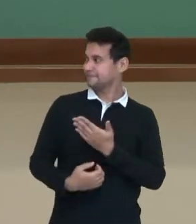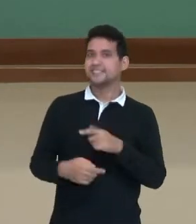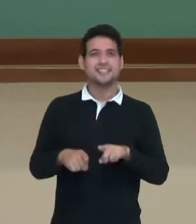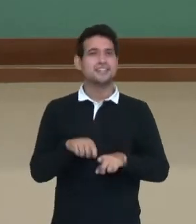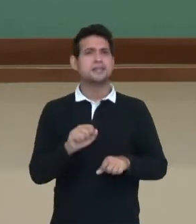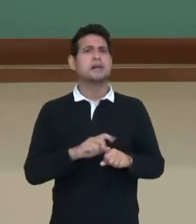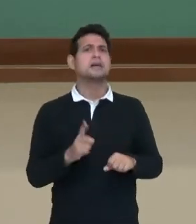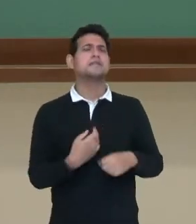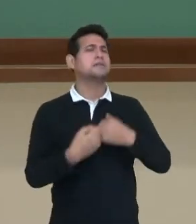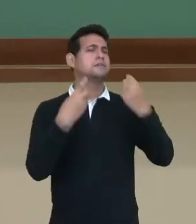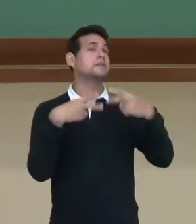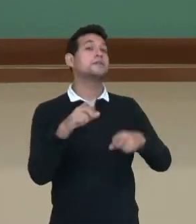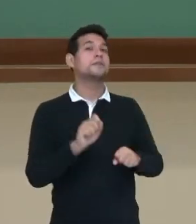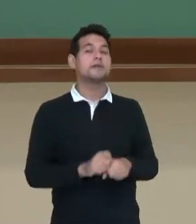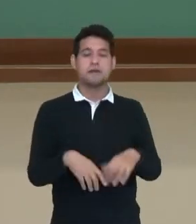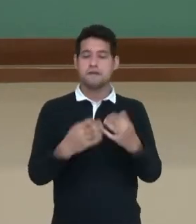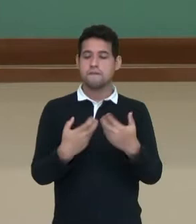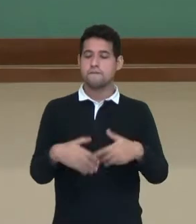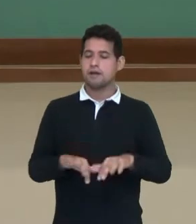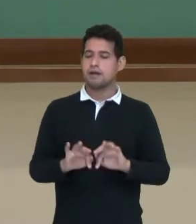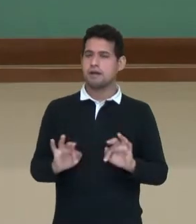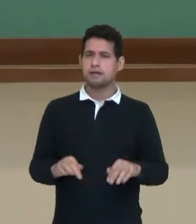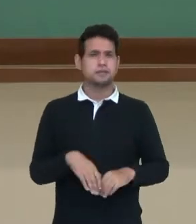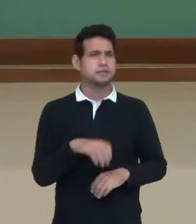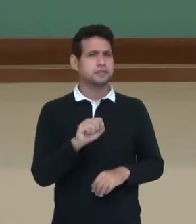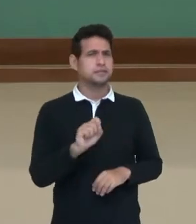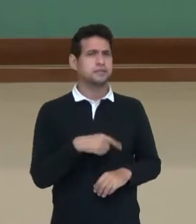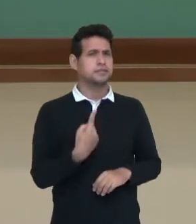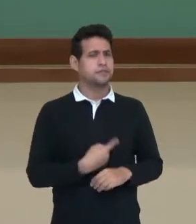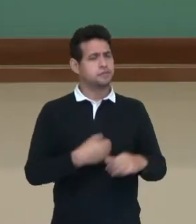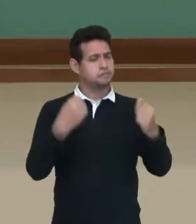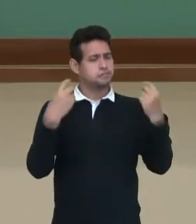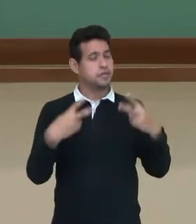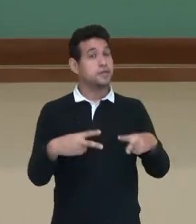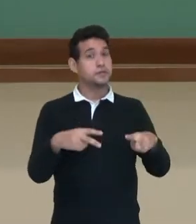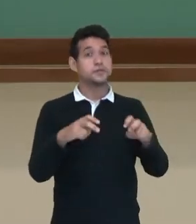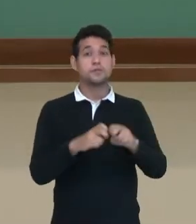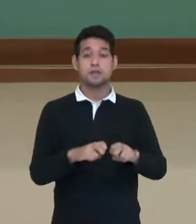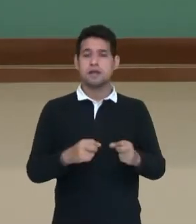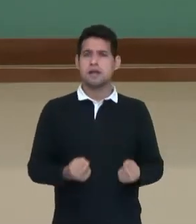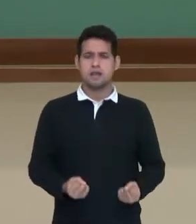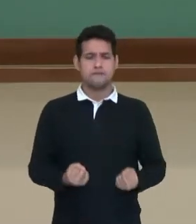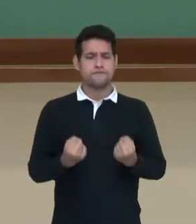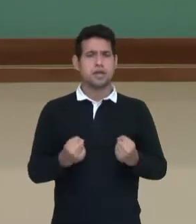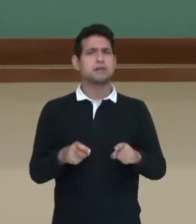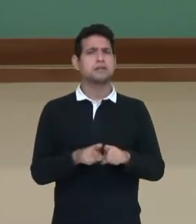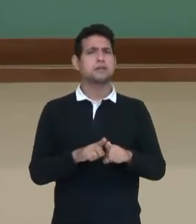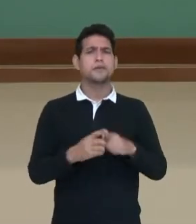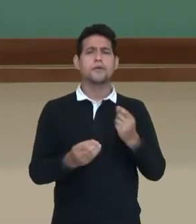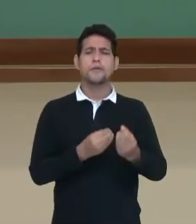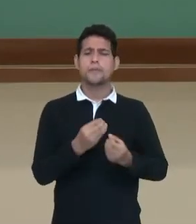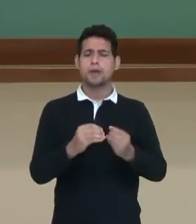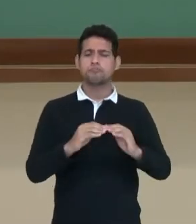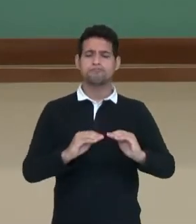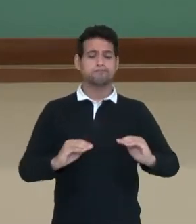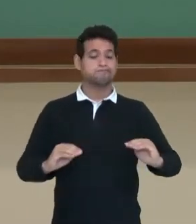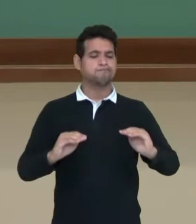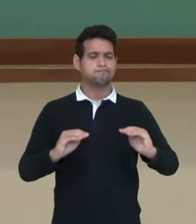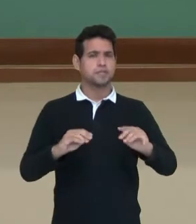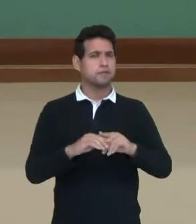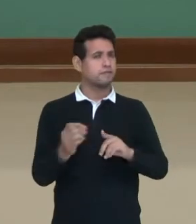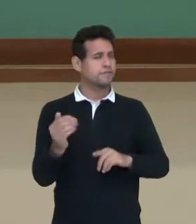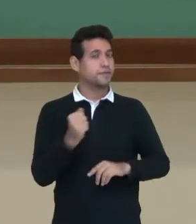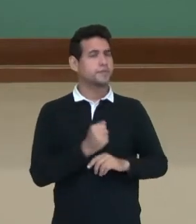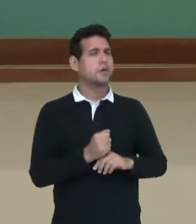sobre as máquinas simples, isso mesmo, vamos falar sobre as alavancas e os planos inclinados. Bora